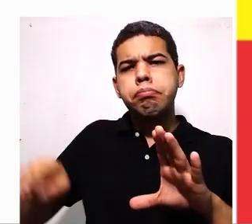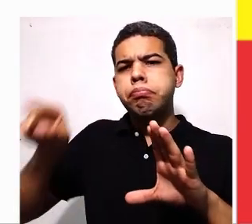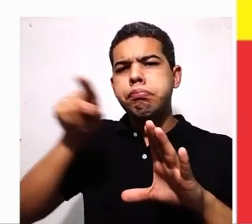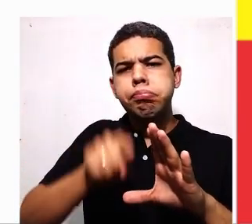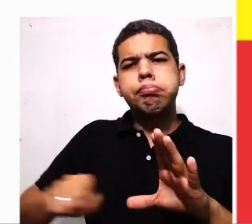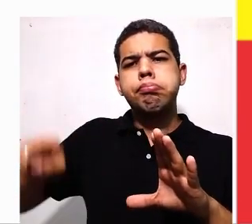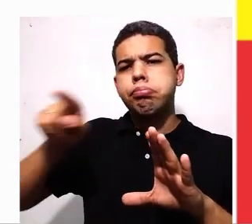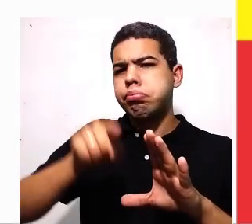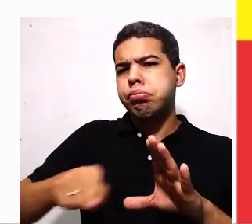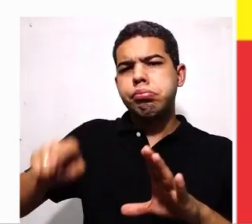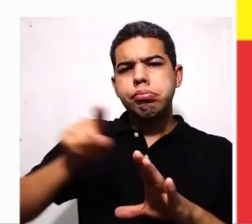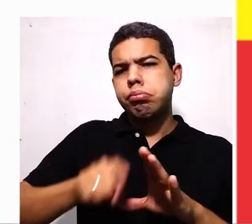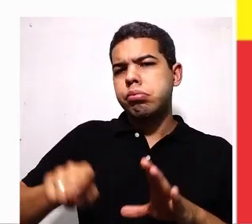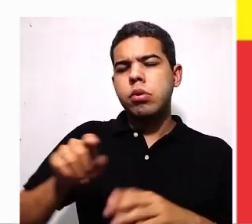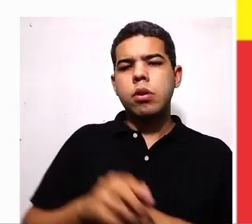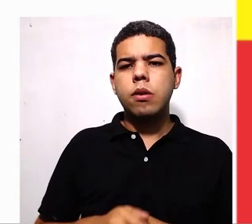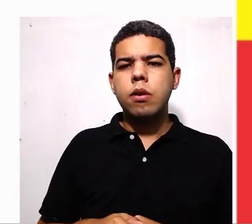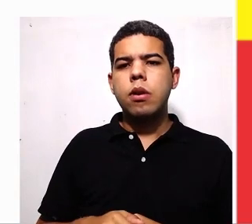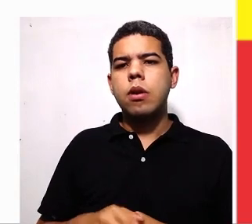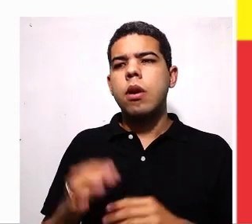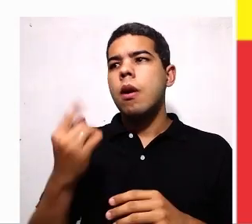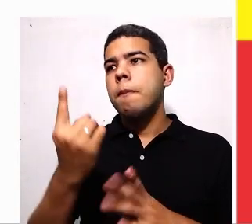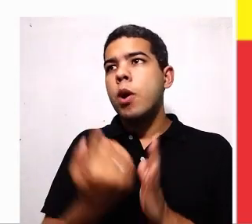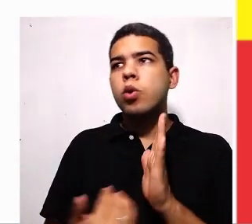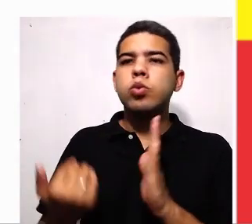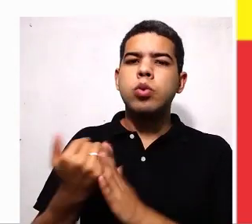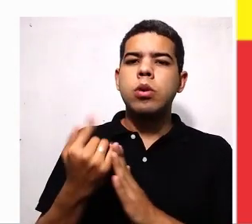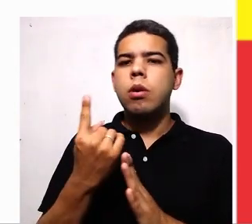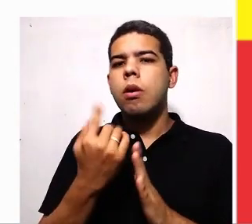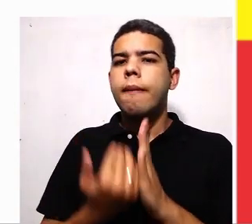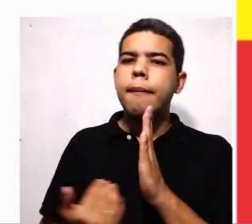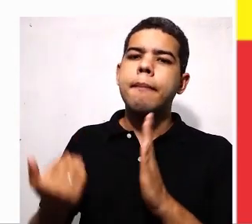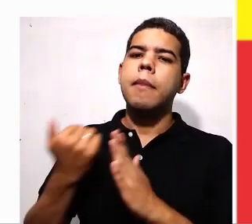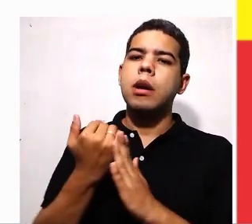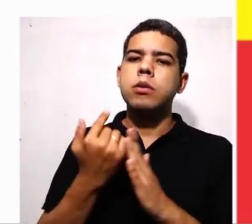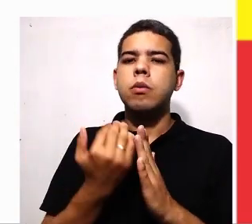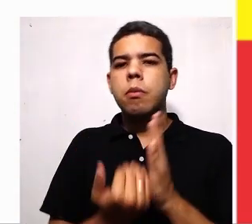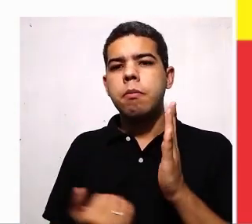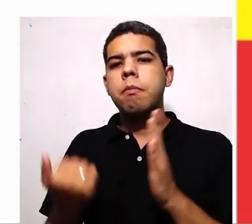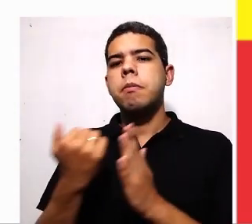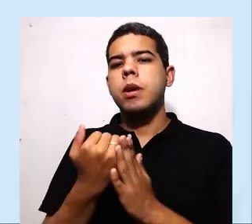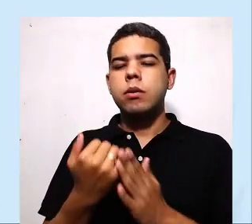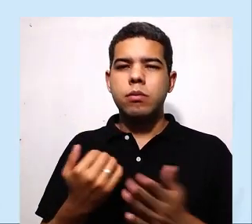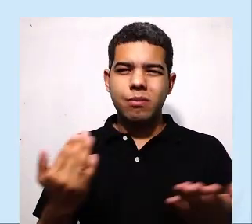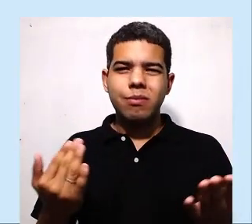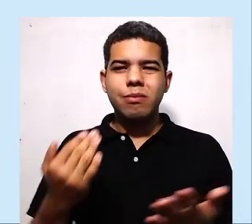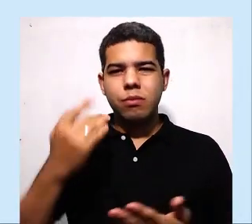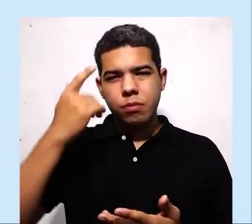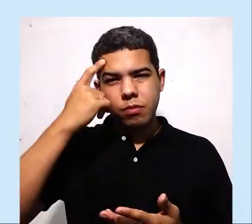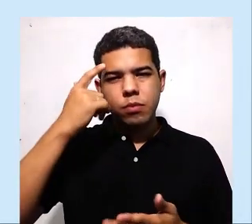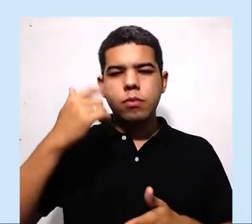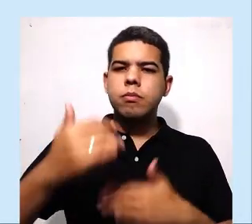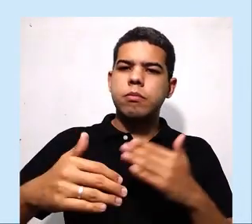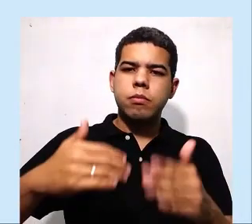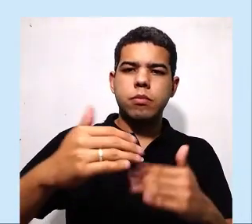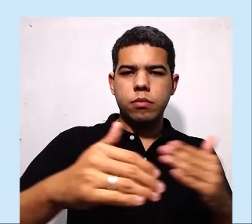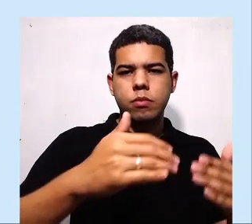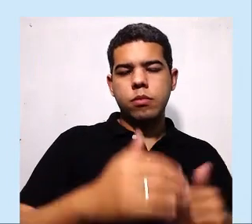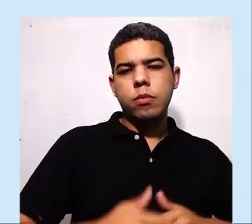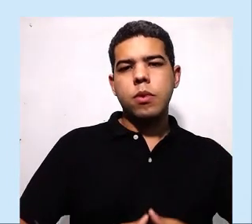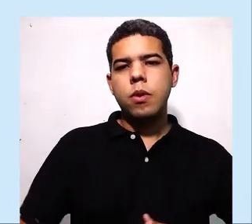ciclo, beleza? Vai adicionar mais um, depois vai adicionar mais um. E assim vai